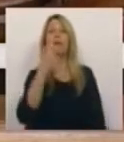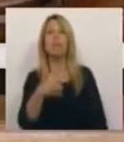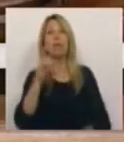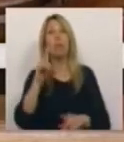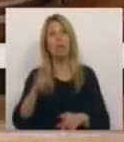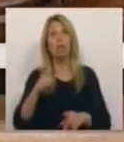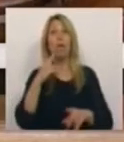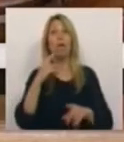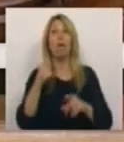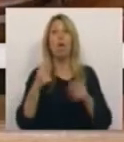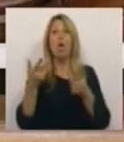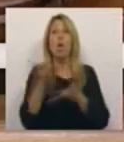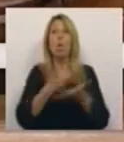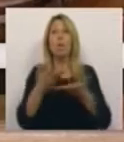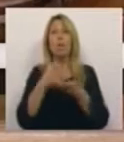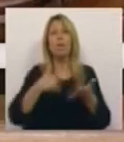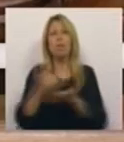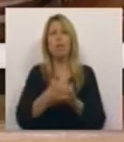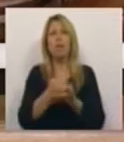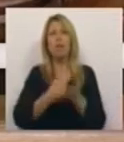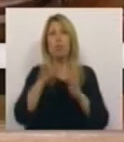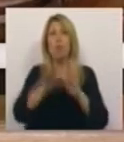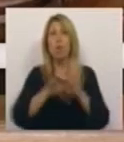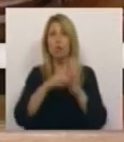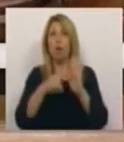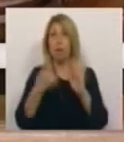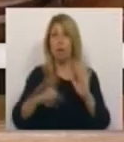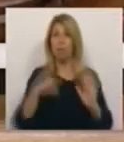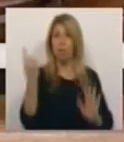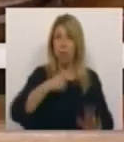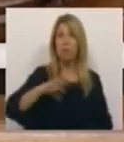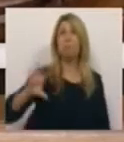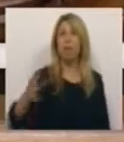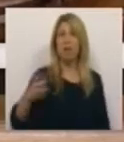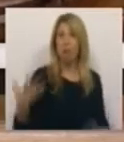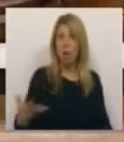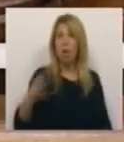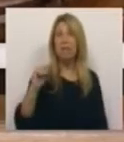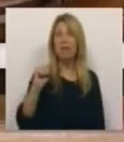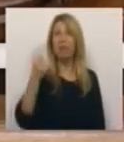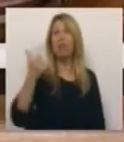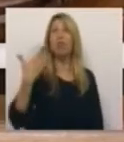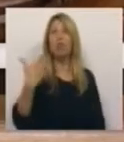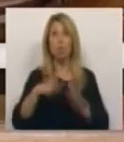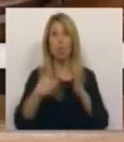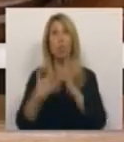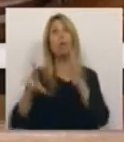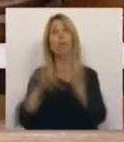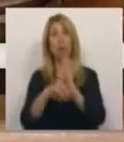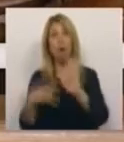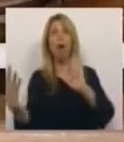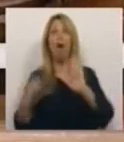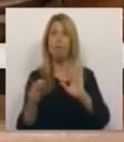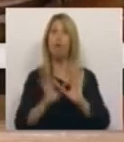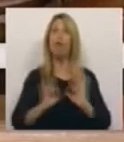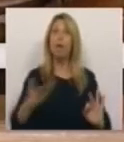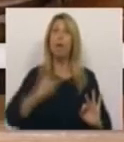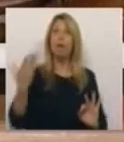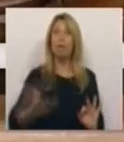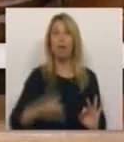neste relatório. No nosso país, em pleno século XXI, o atual quadro legal reconhece a formalidade dos direitos